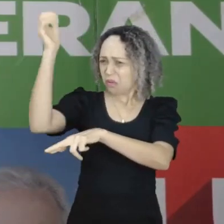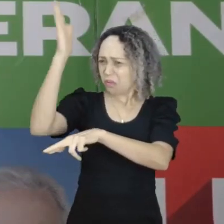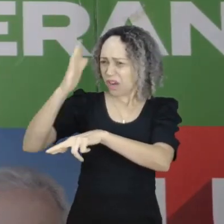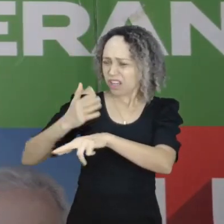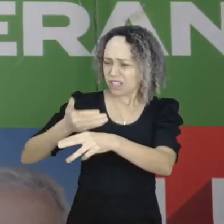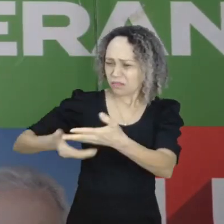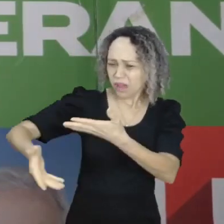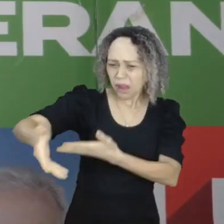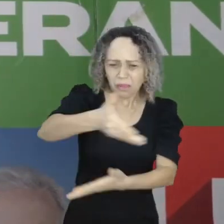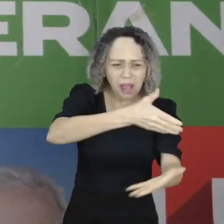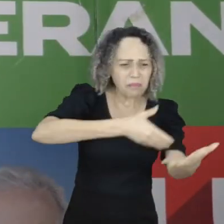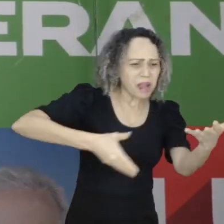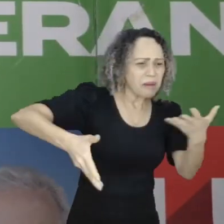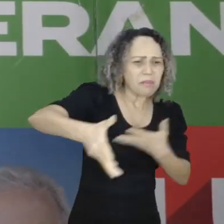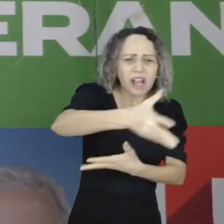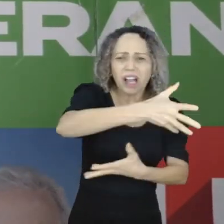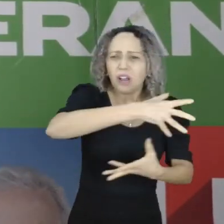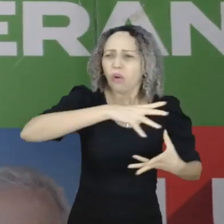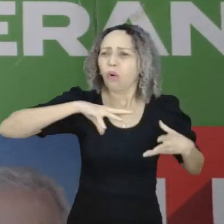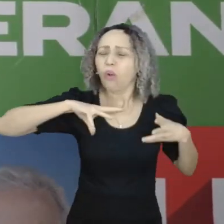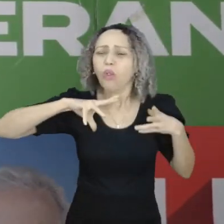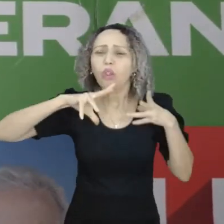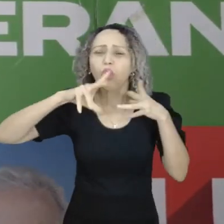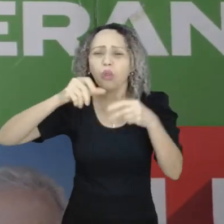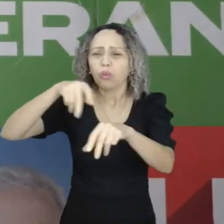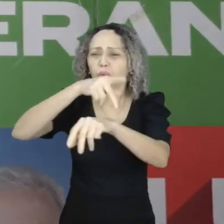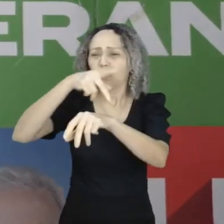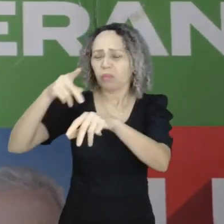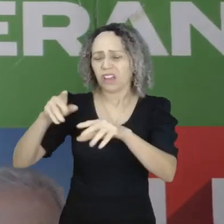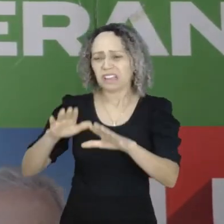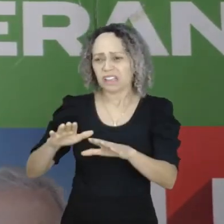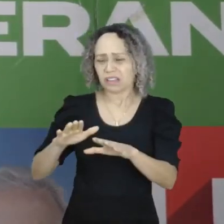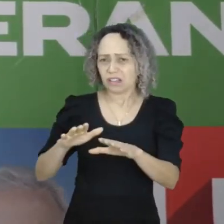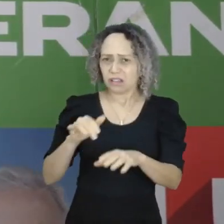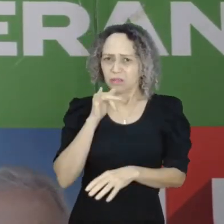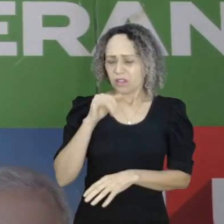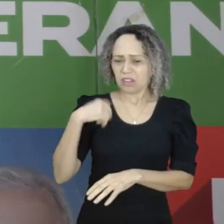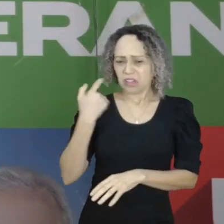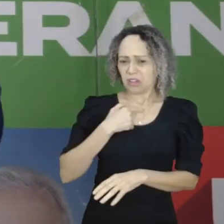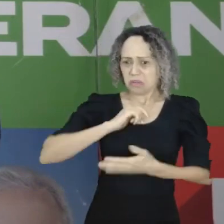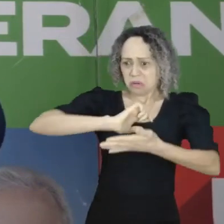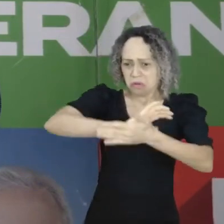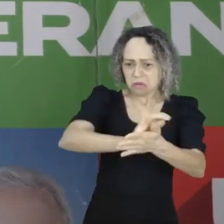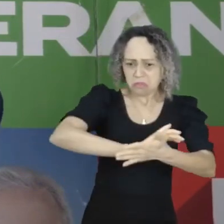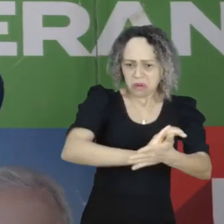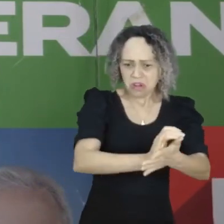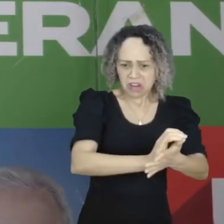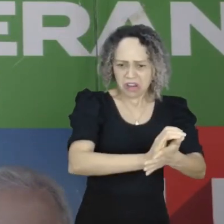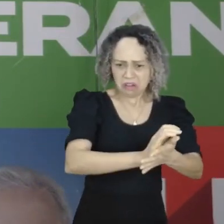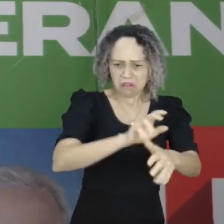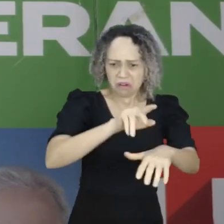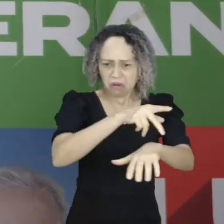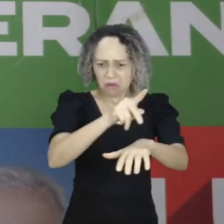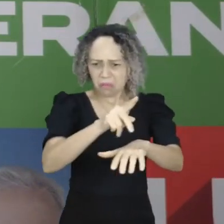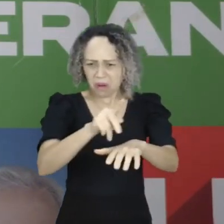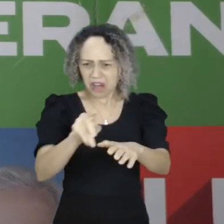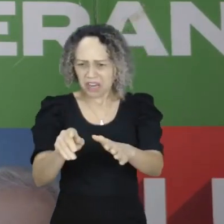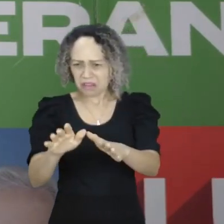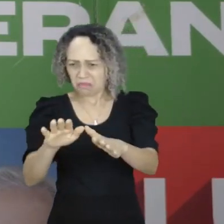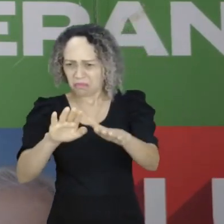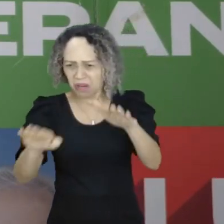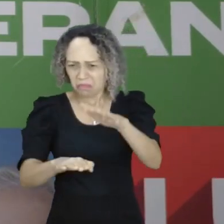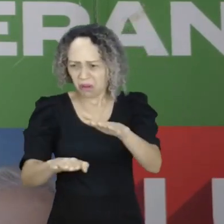menor ao maior. E a gente não falava grosso com o pequeno, não falava fino com o grande. A gente falava de igual para igual com todo